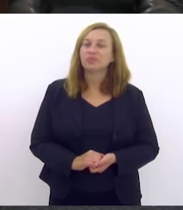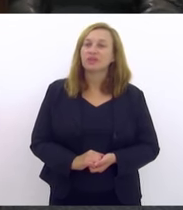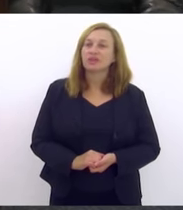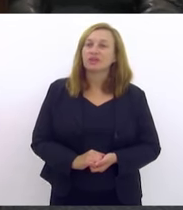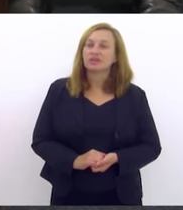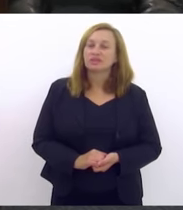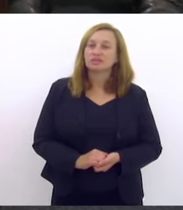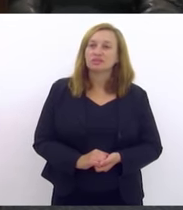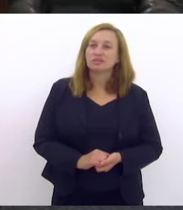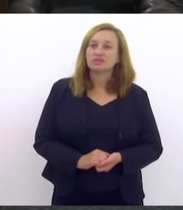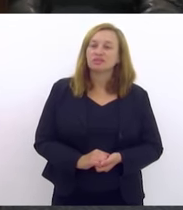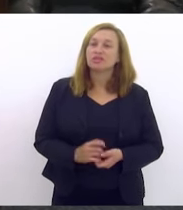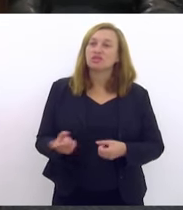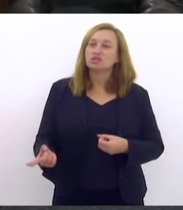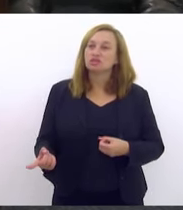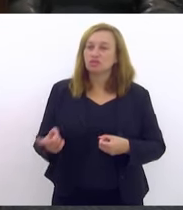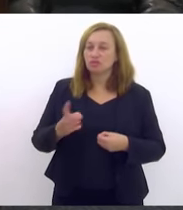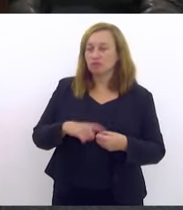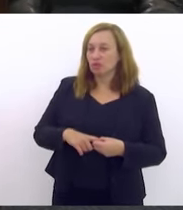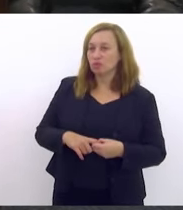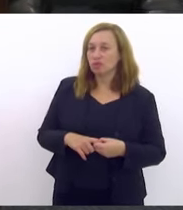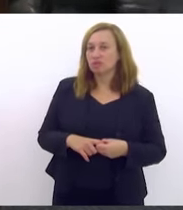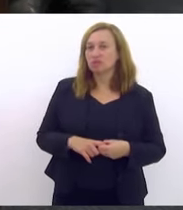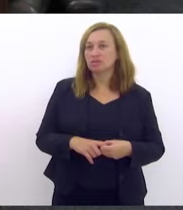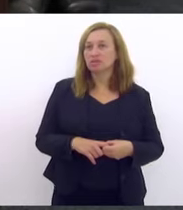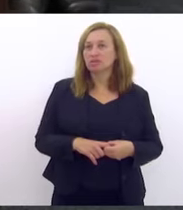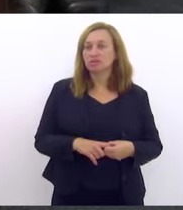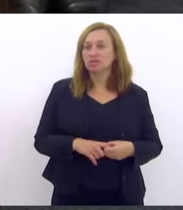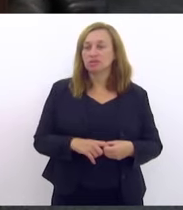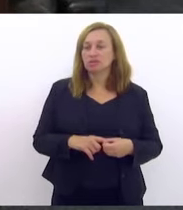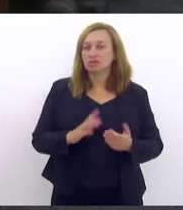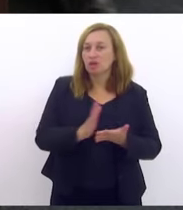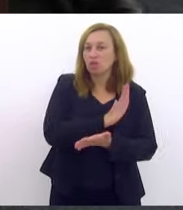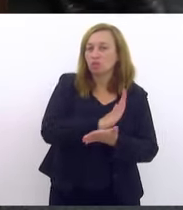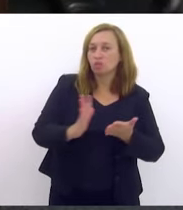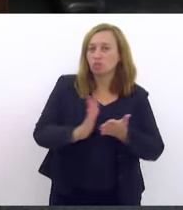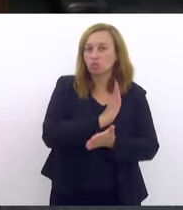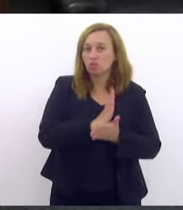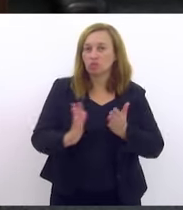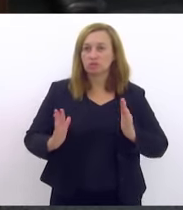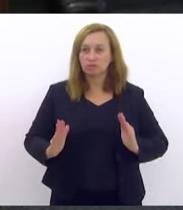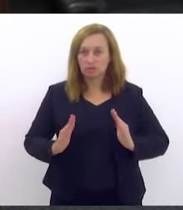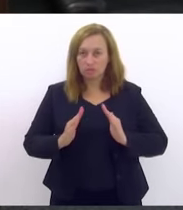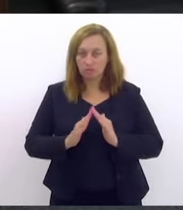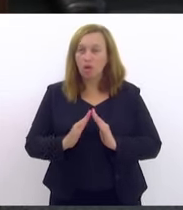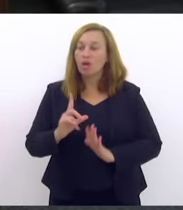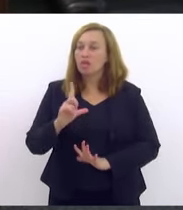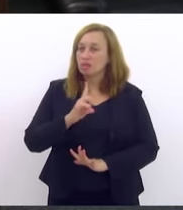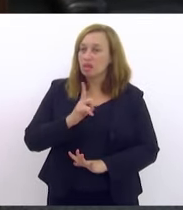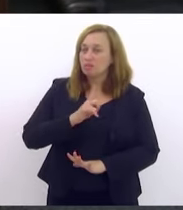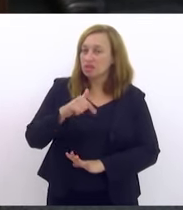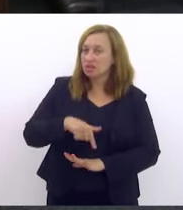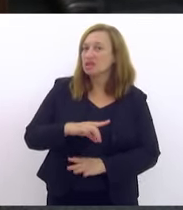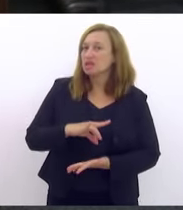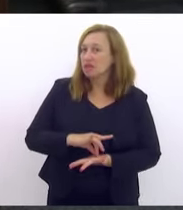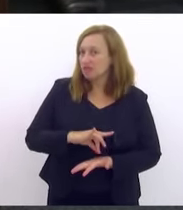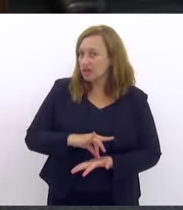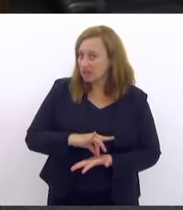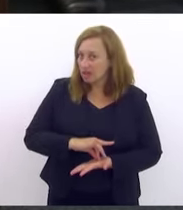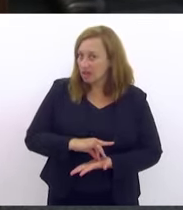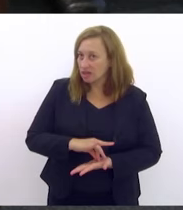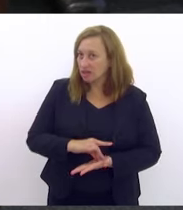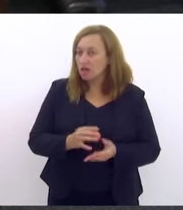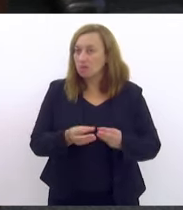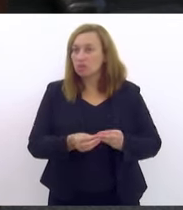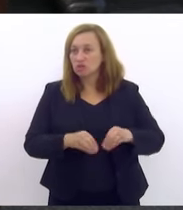e trazemos de volta alguns imóveis, nós estamos aqui, na verdade,